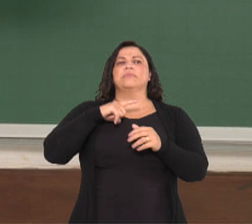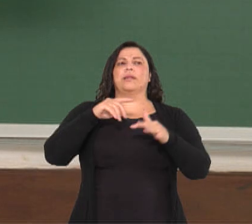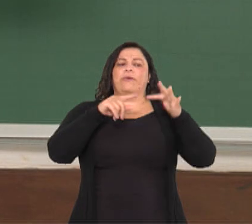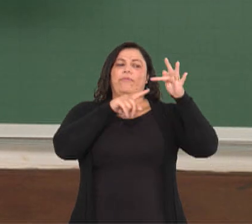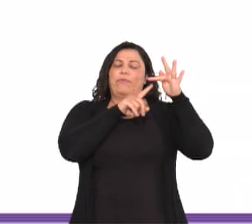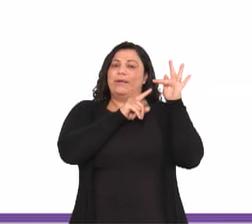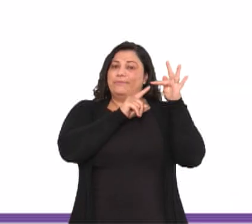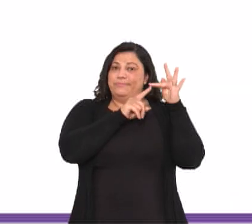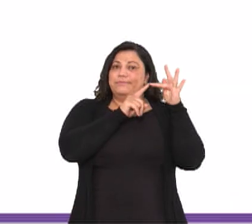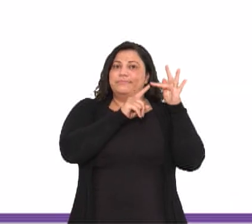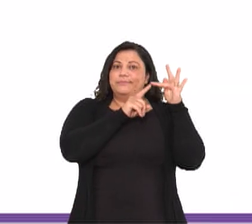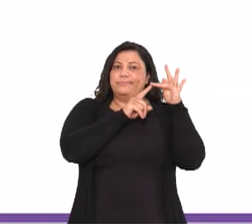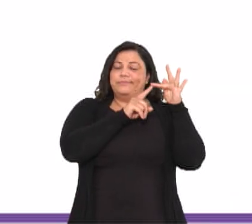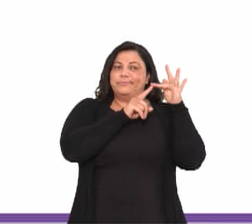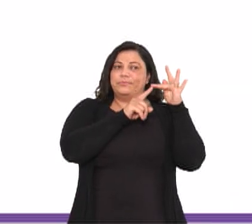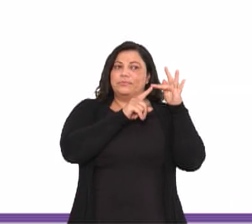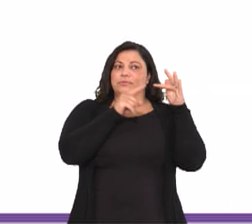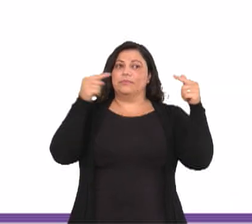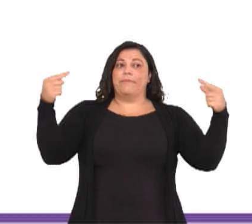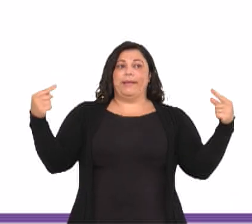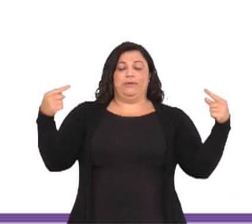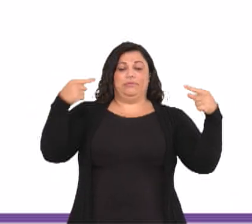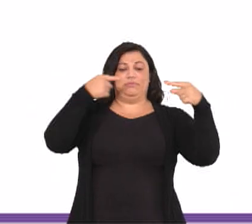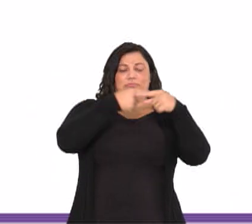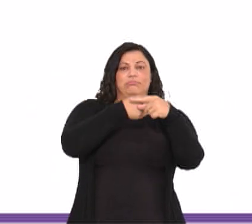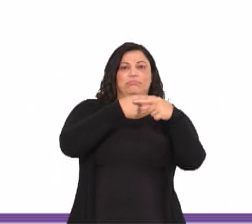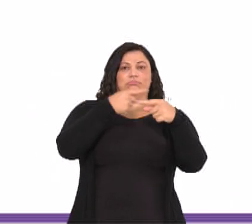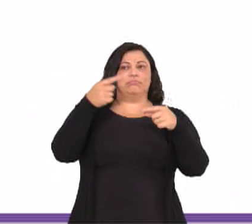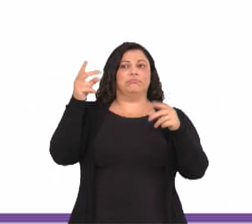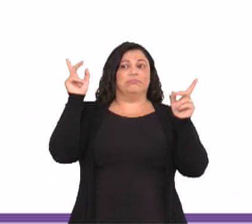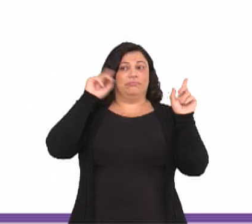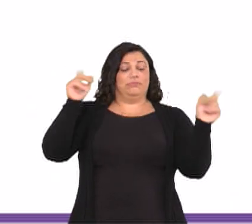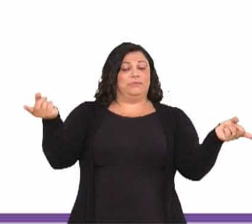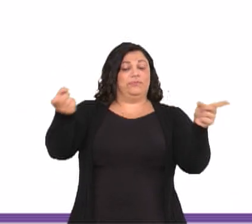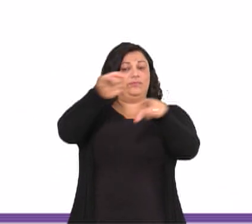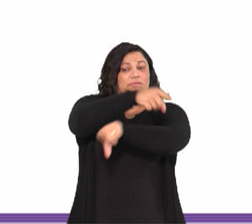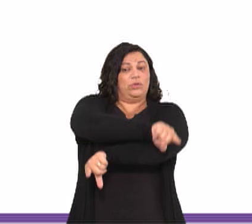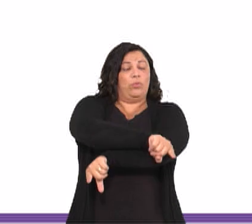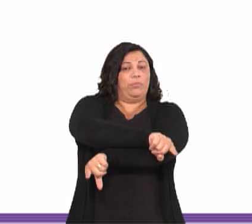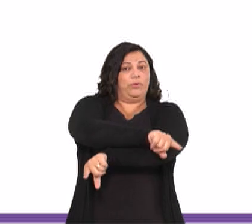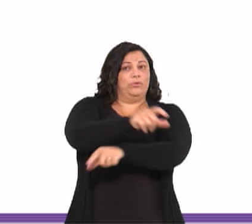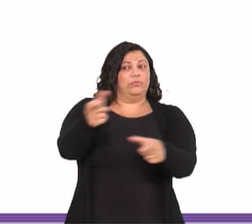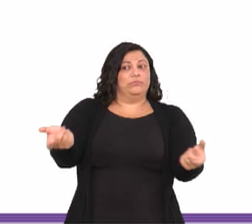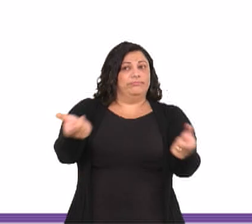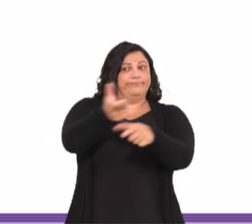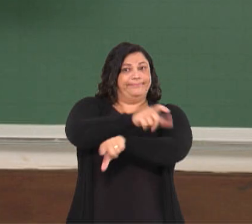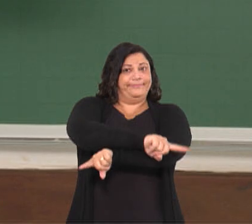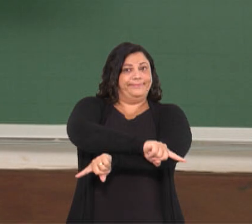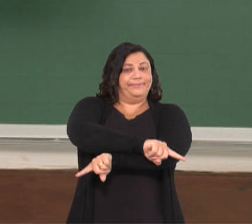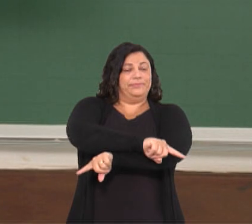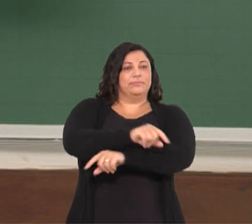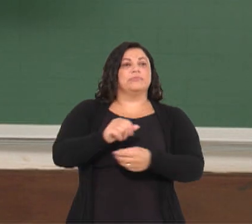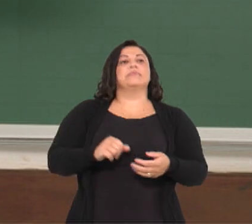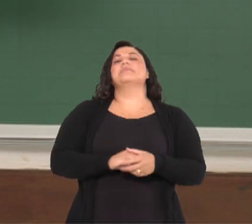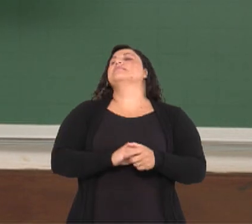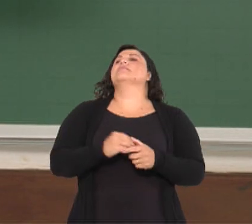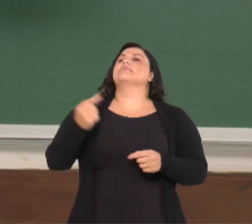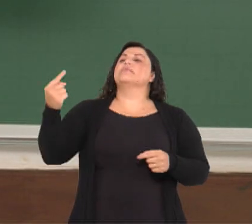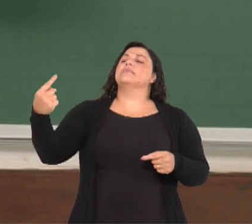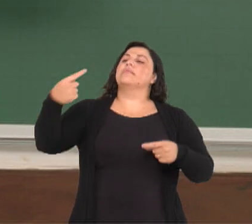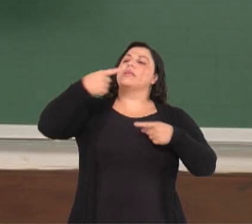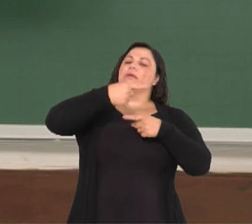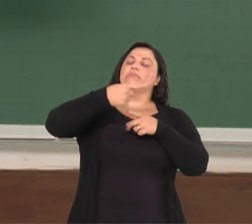mas com características opostas à força do exemplo anterior. Agora a força é do tipo apontada para